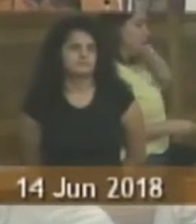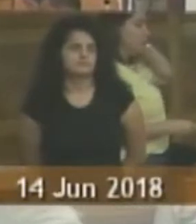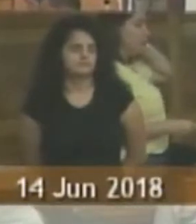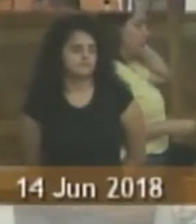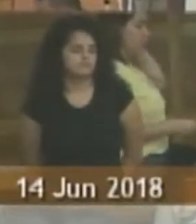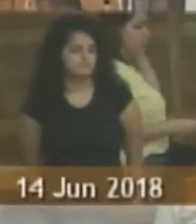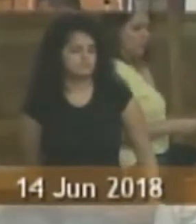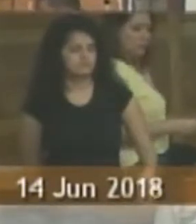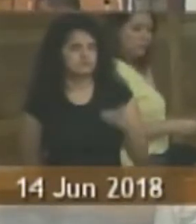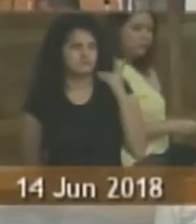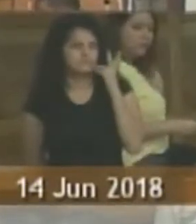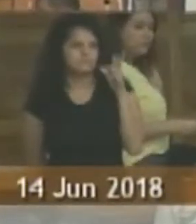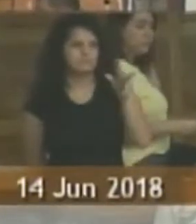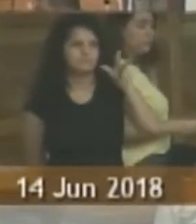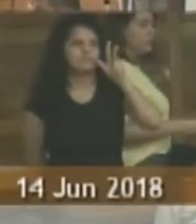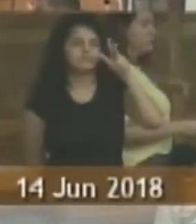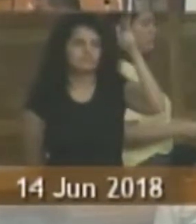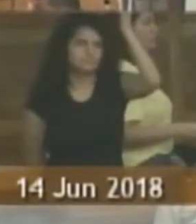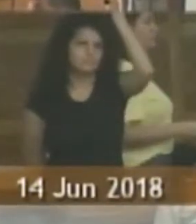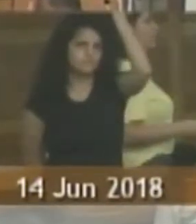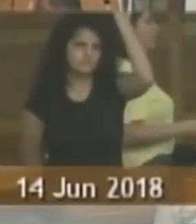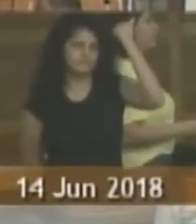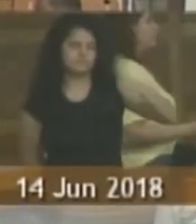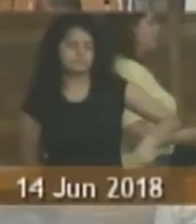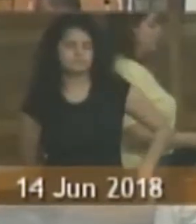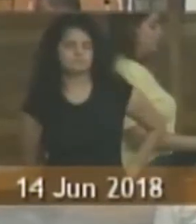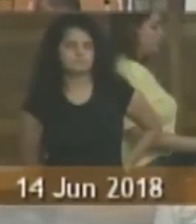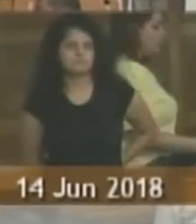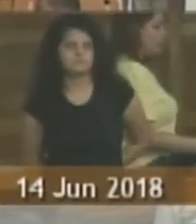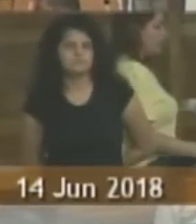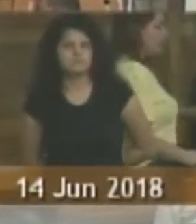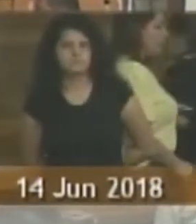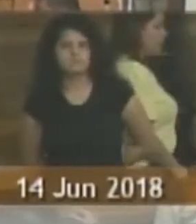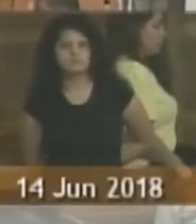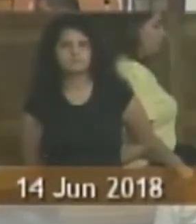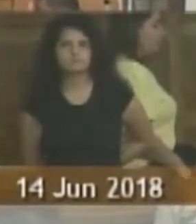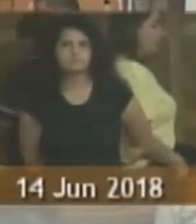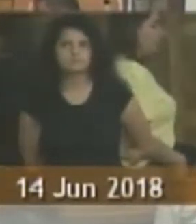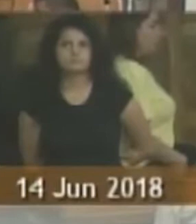Vereadora Luciana Valverde, vereador Marquinho Coelho.